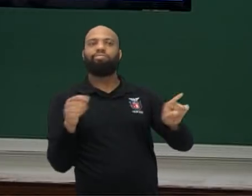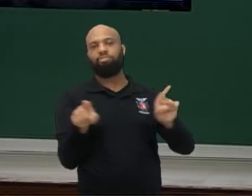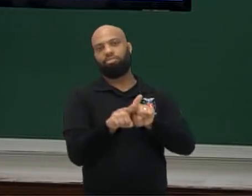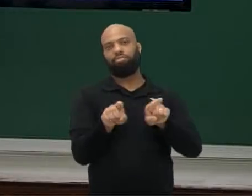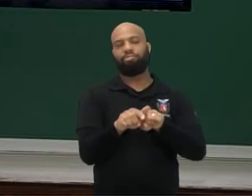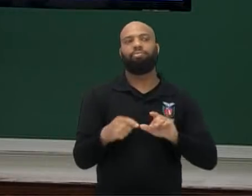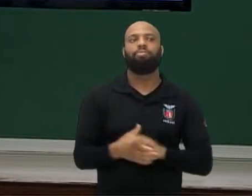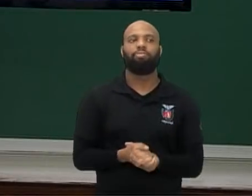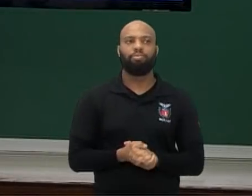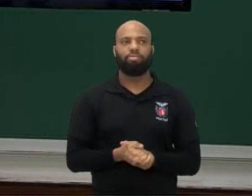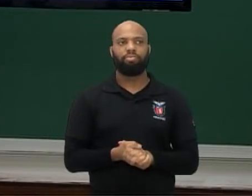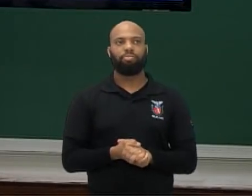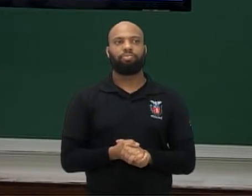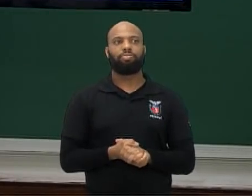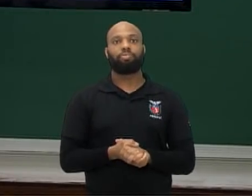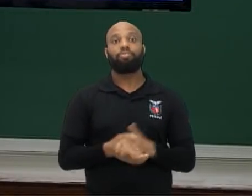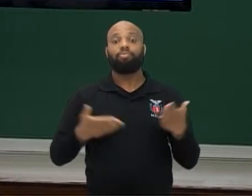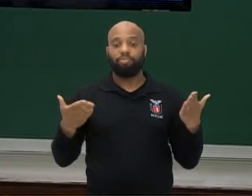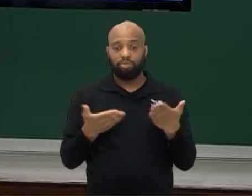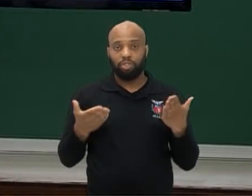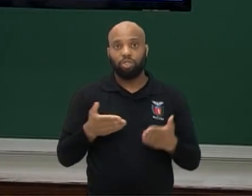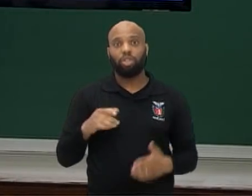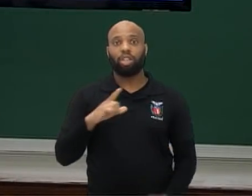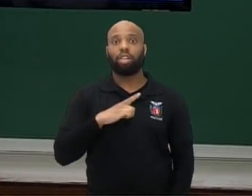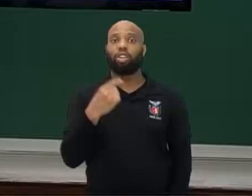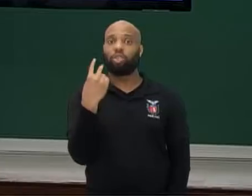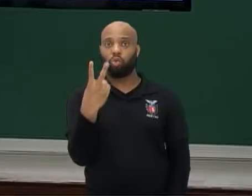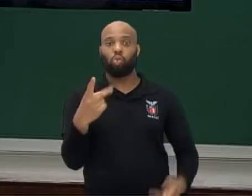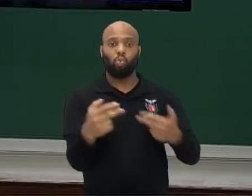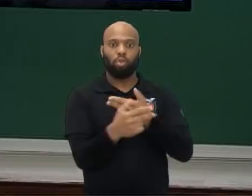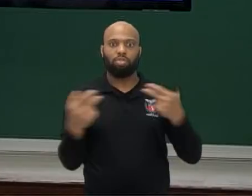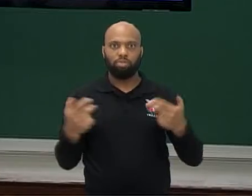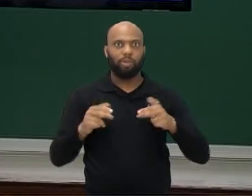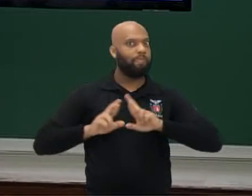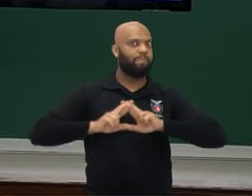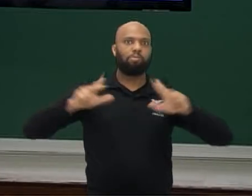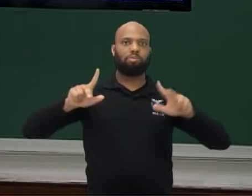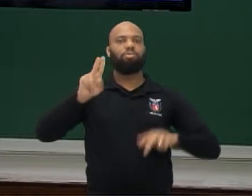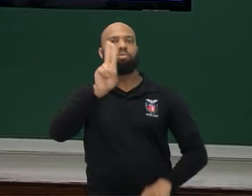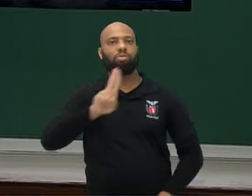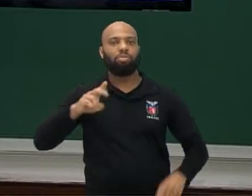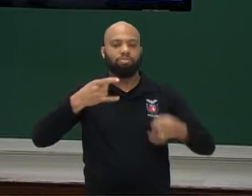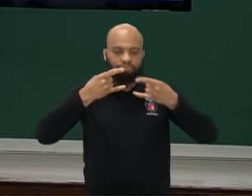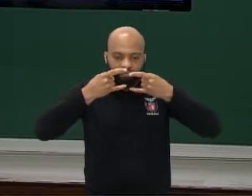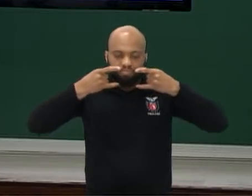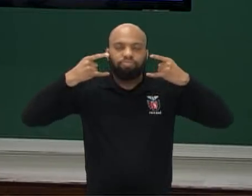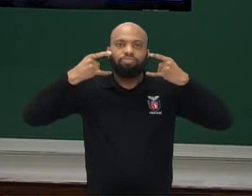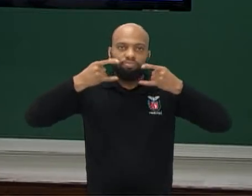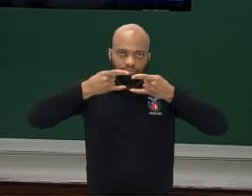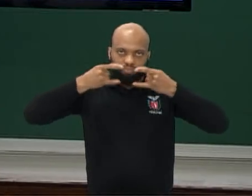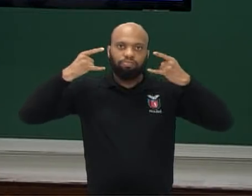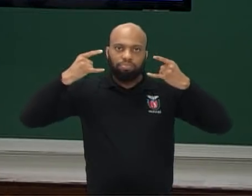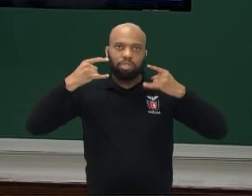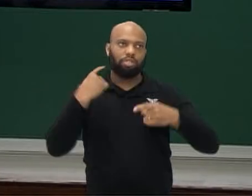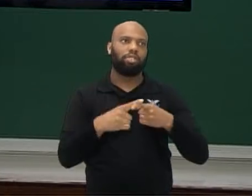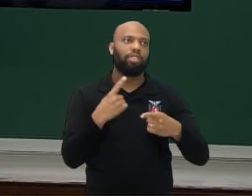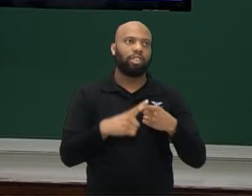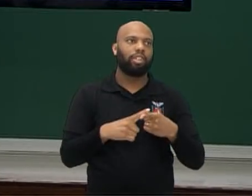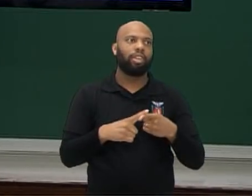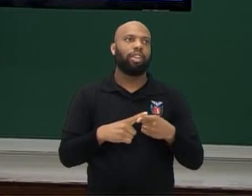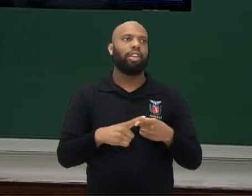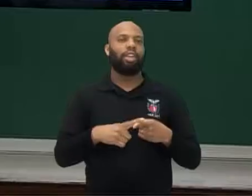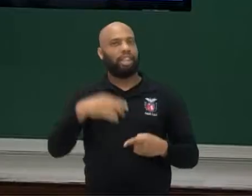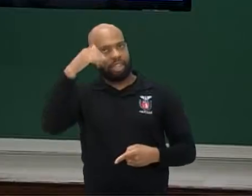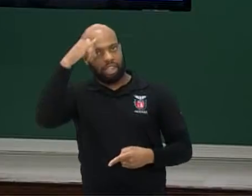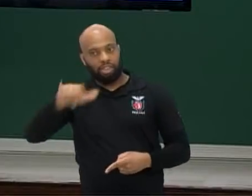pessoal. Agora, a gente tem duas medidas drásticas, que é usar máscara para cobrir o rosto, para que a gente não